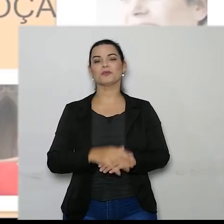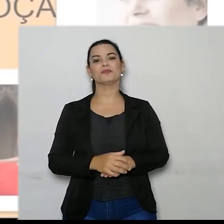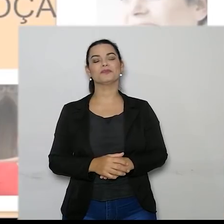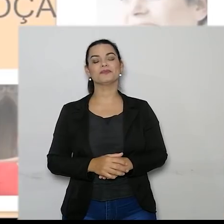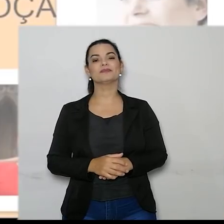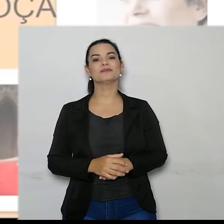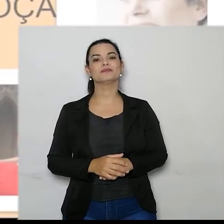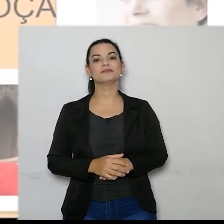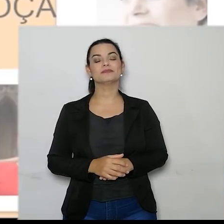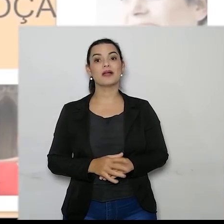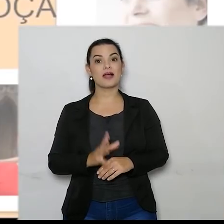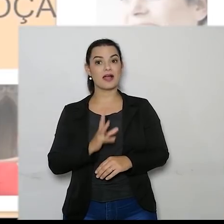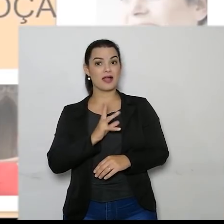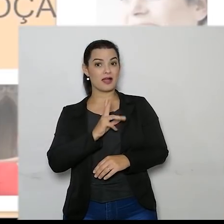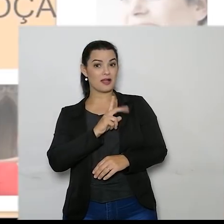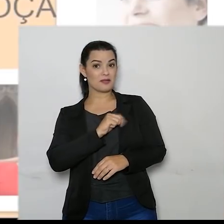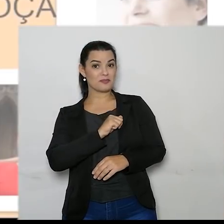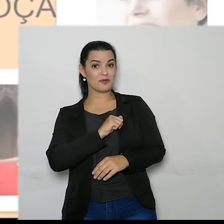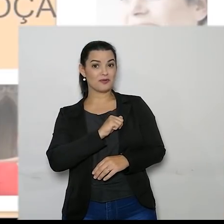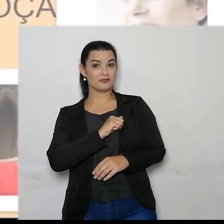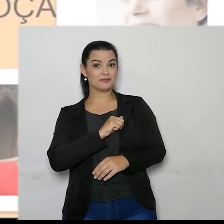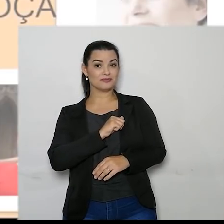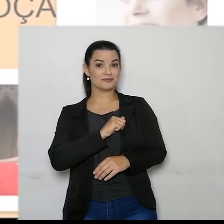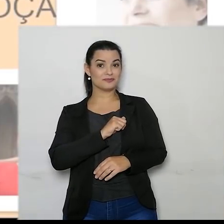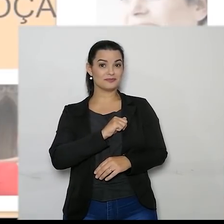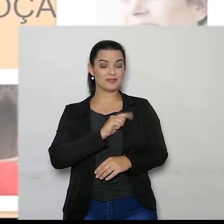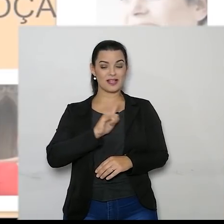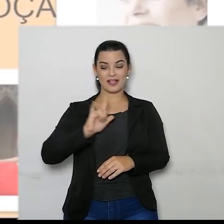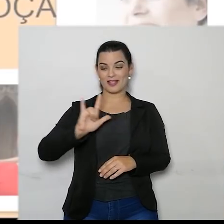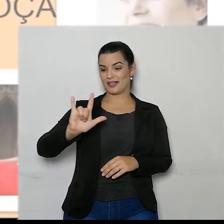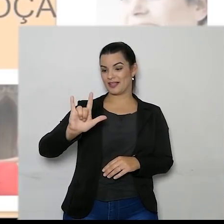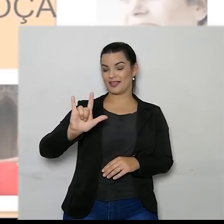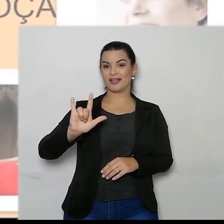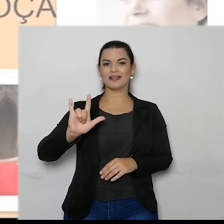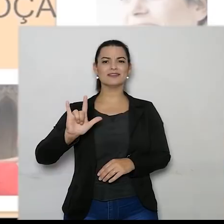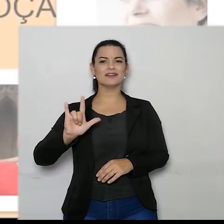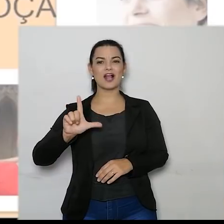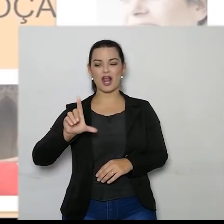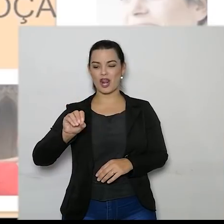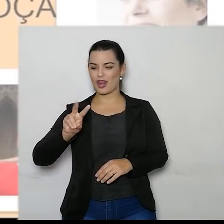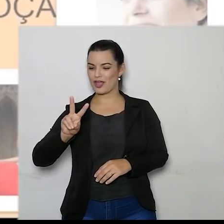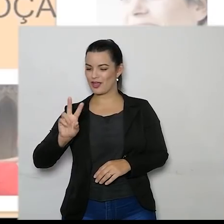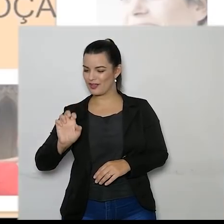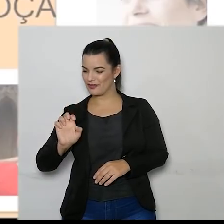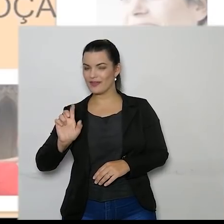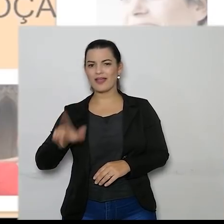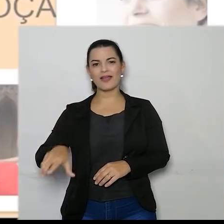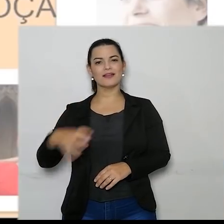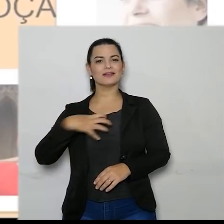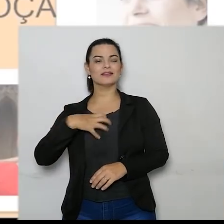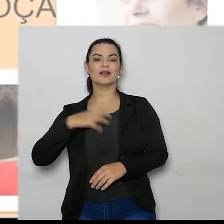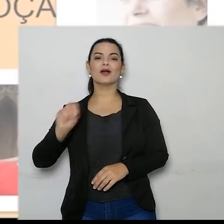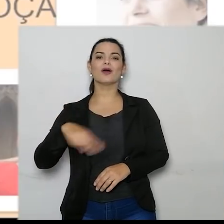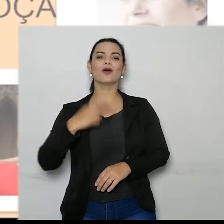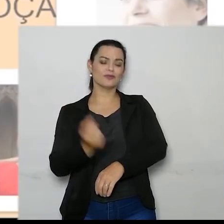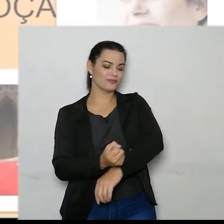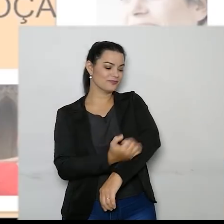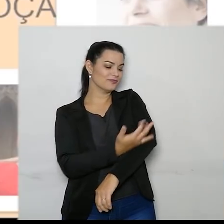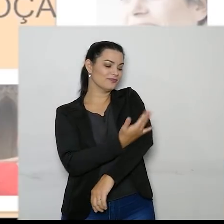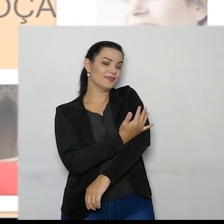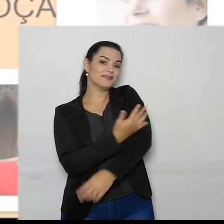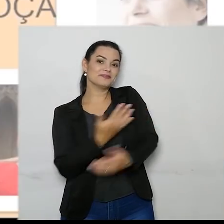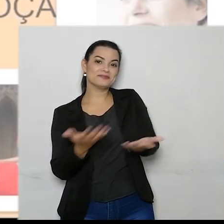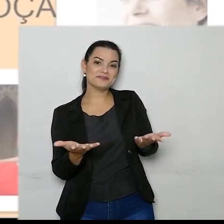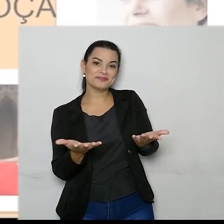amor? Love, amor. O amor é um sentimento ou uma emoção, turma?